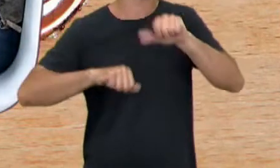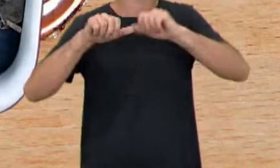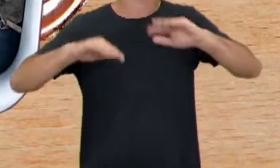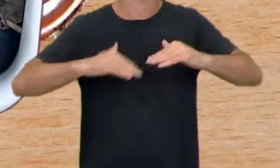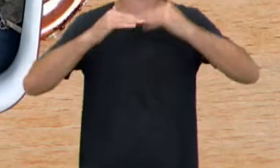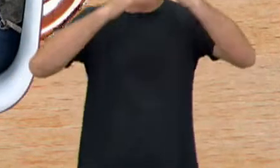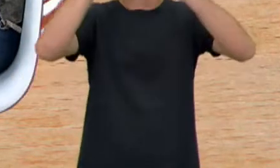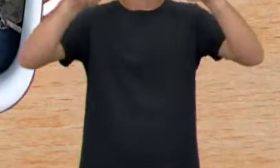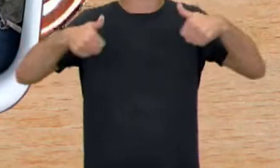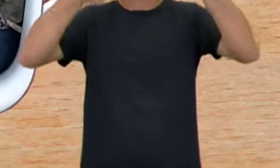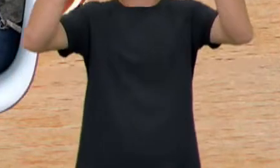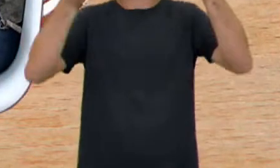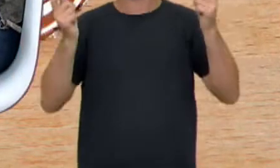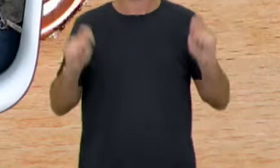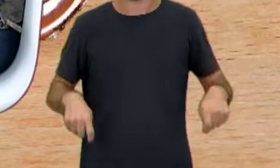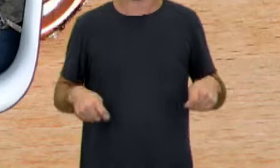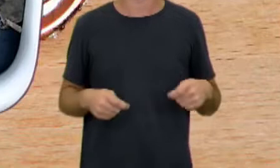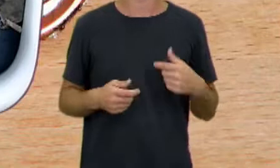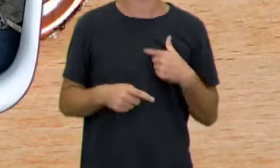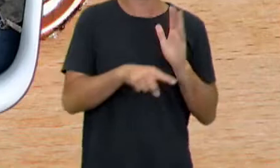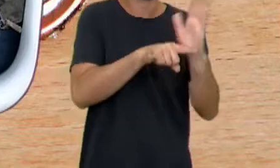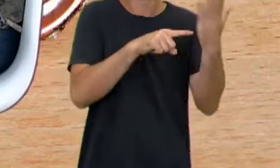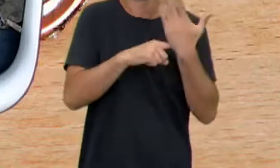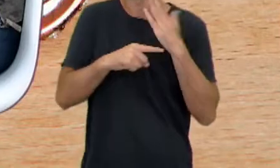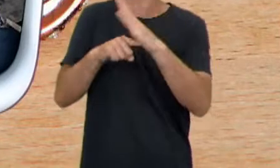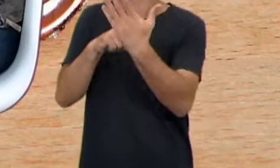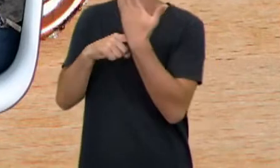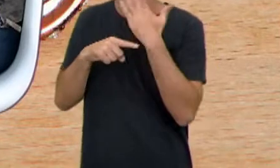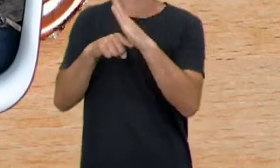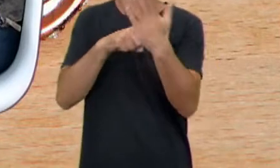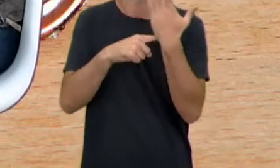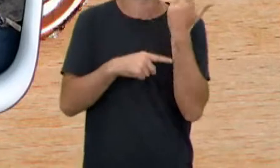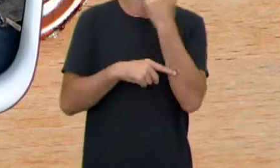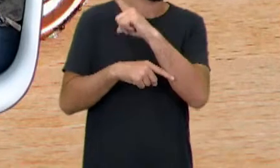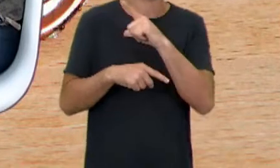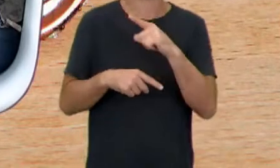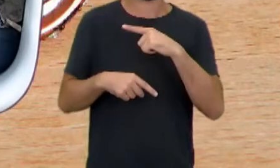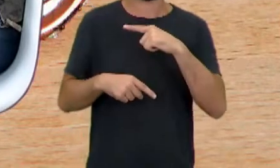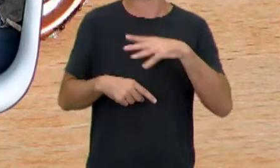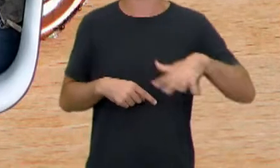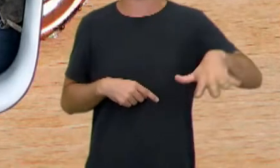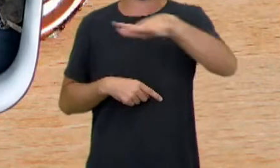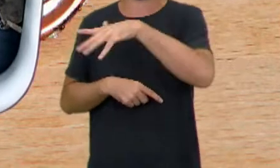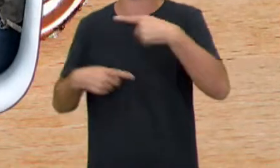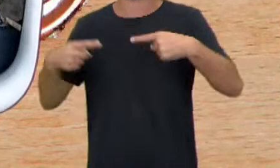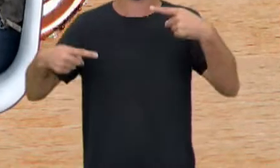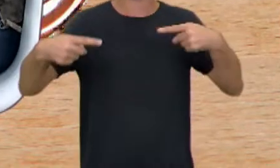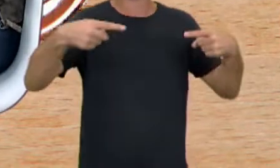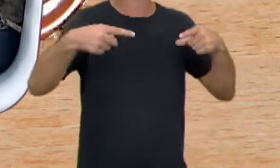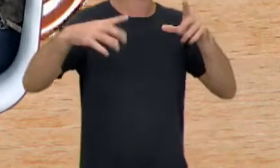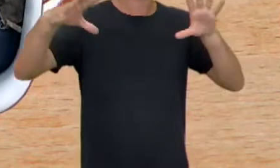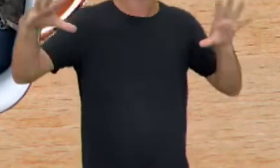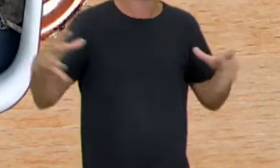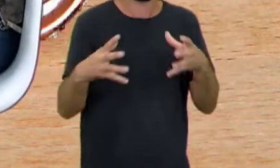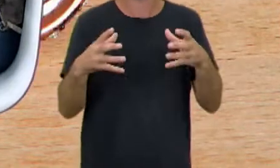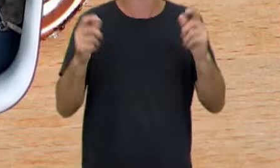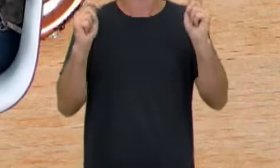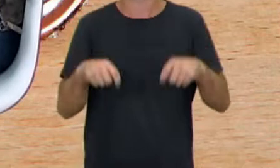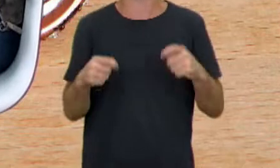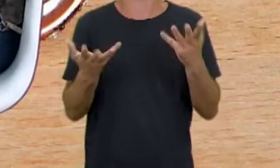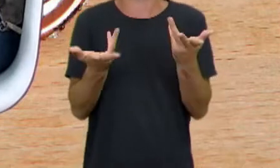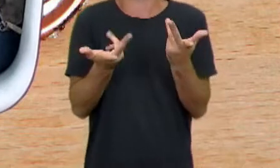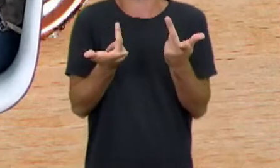um ganhou, o outro perdeu, e não sei o que a gente constrói muito dentro do ambiente competitivo, mas juntos a gente faz coisas incríveis. Por